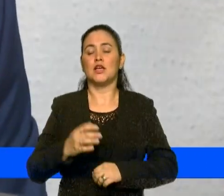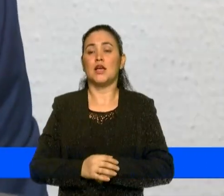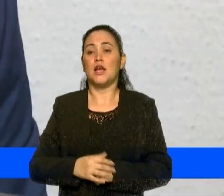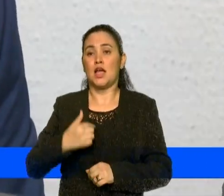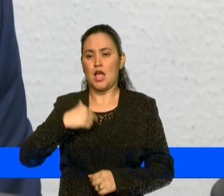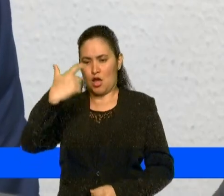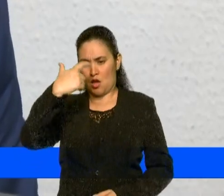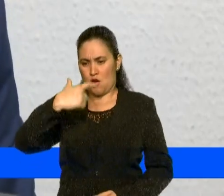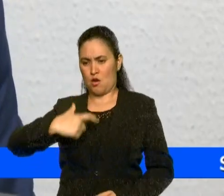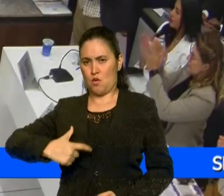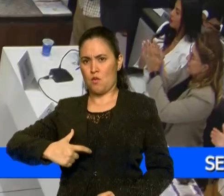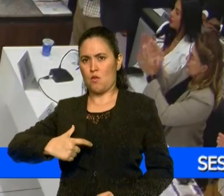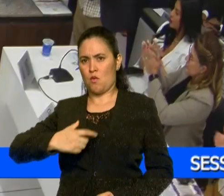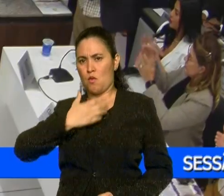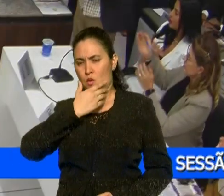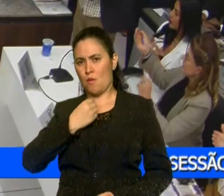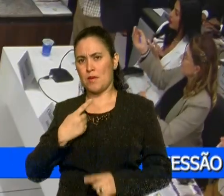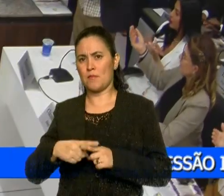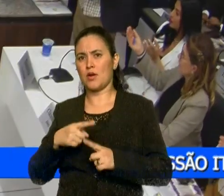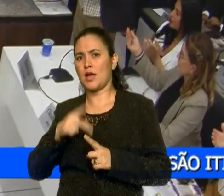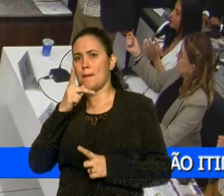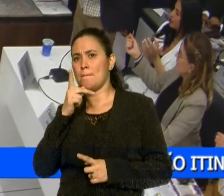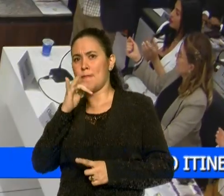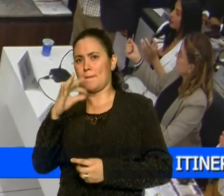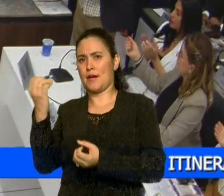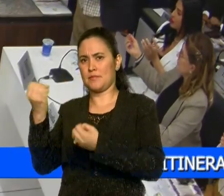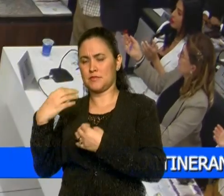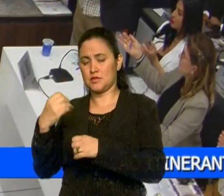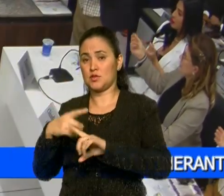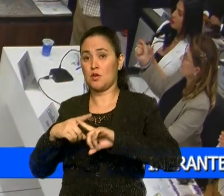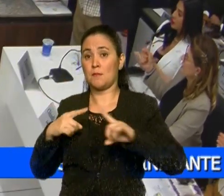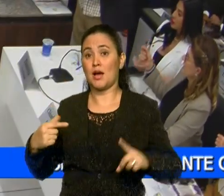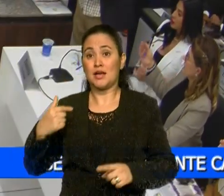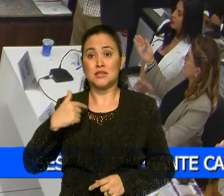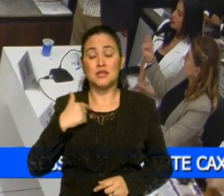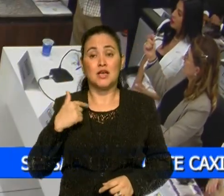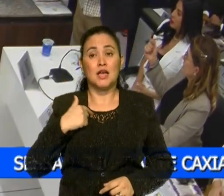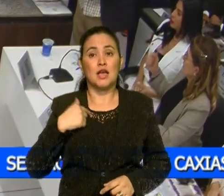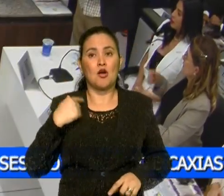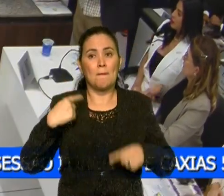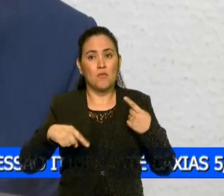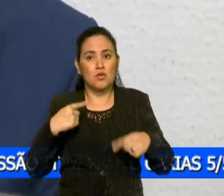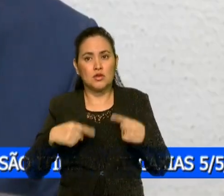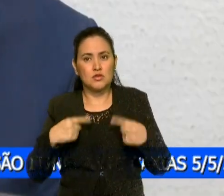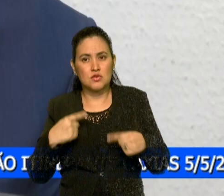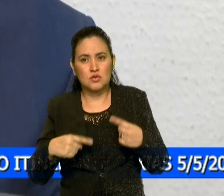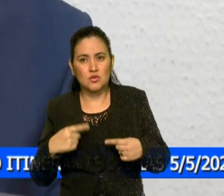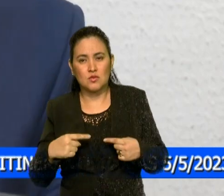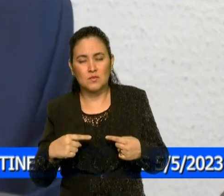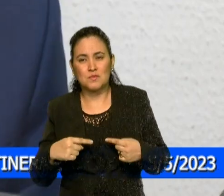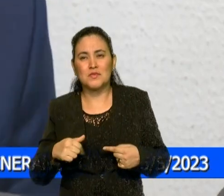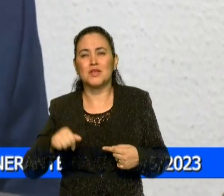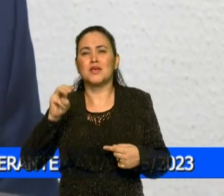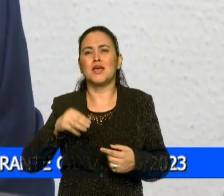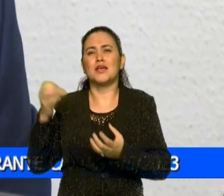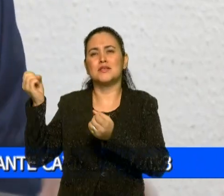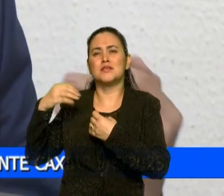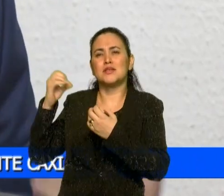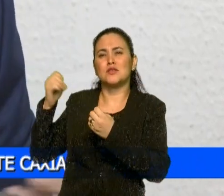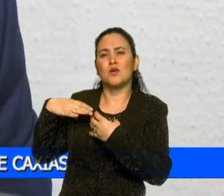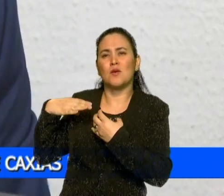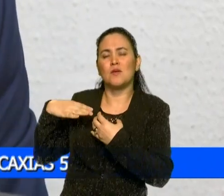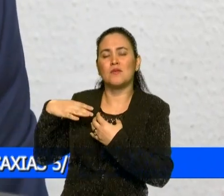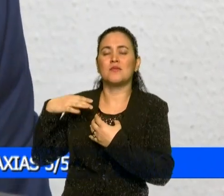parte do seu grupo político. E aqui eu tenho que enaltecer a figura do deputado. O SOP leva o nome do meu pai, deputado Zé Gentil, uma figura pública que